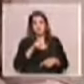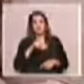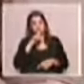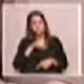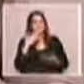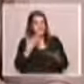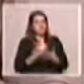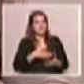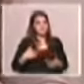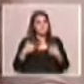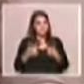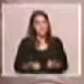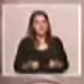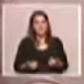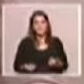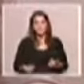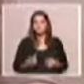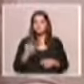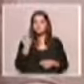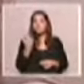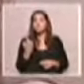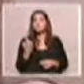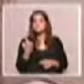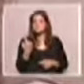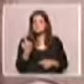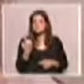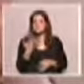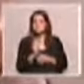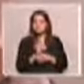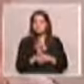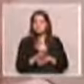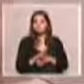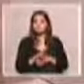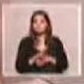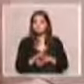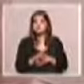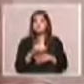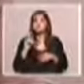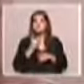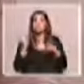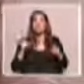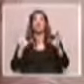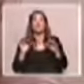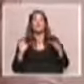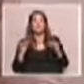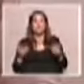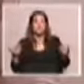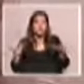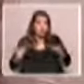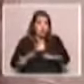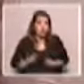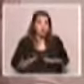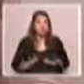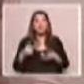componentes funcionais. Um deles é exatamente a própria gordura, portanto, no fundo, hoje em dia,